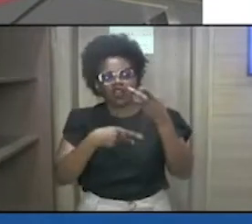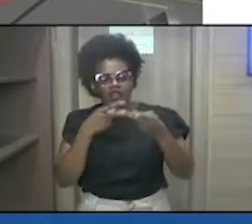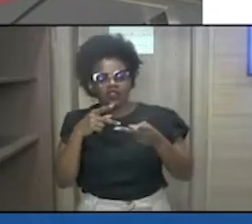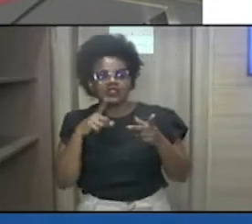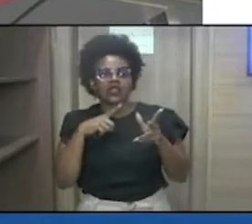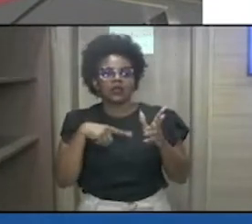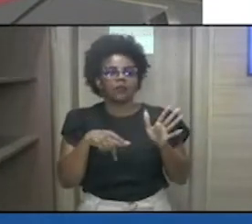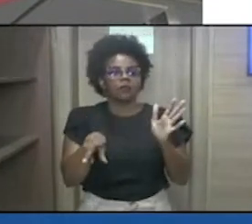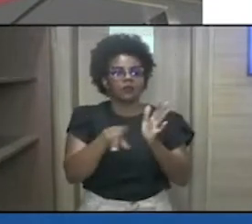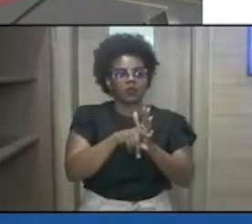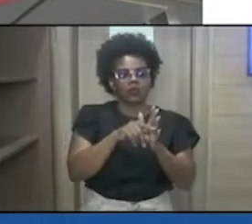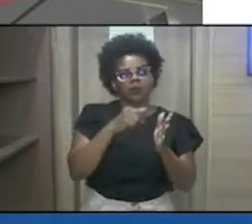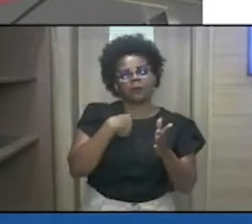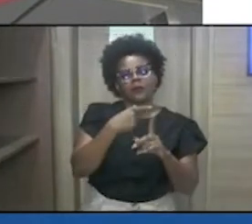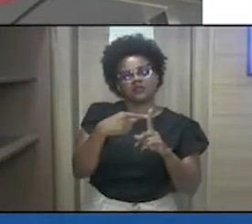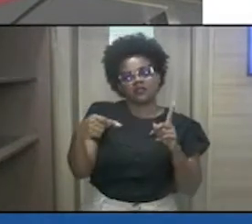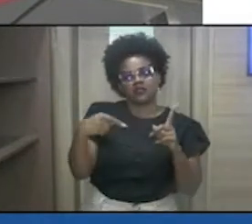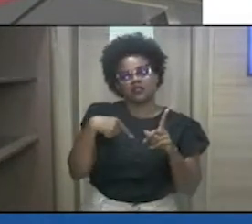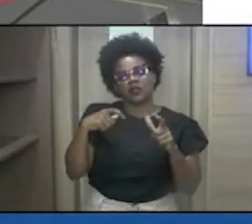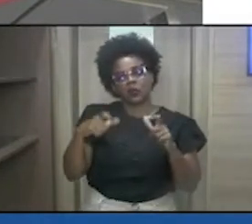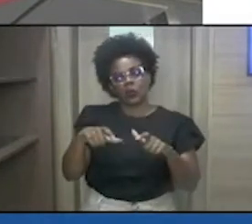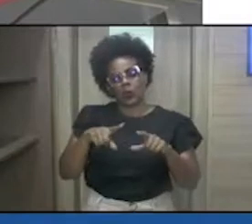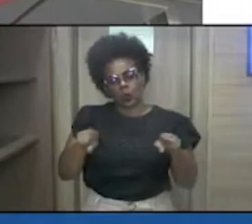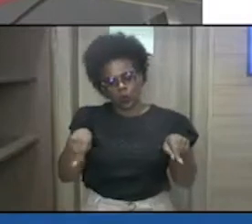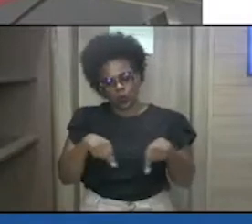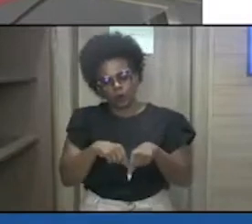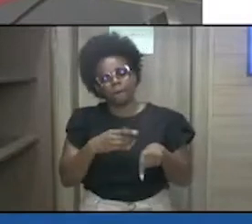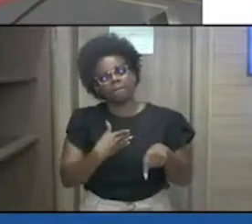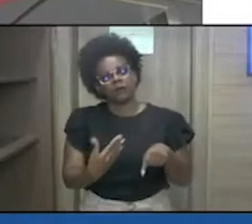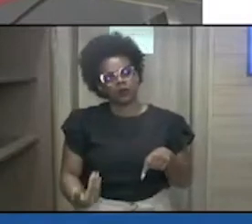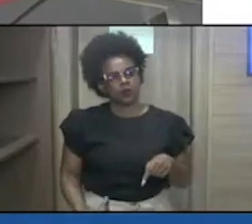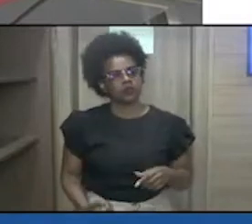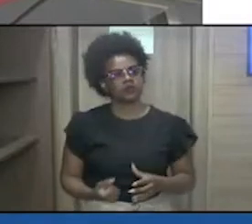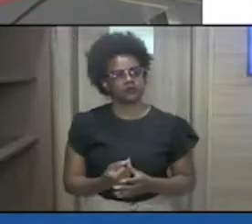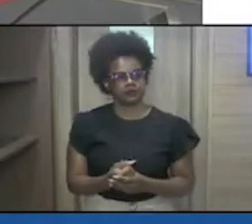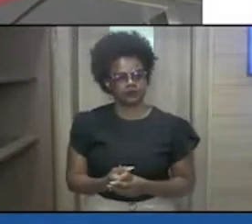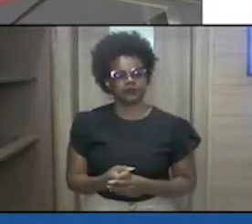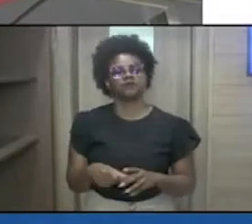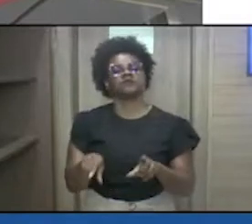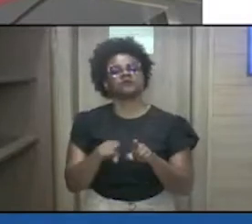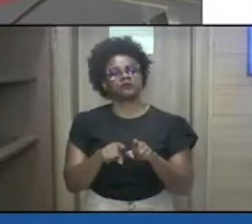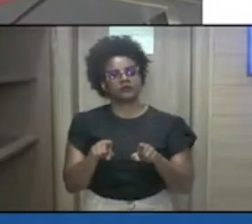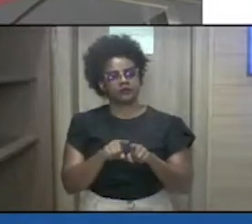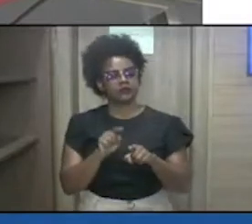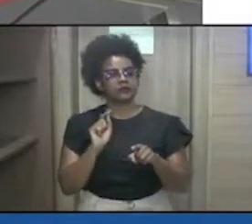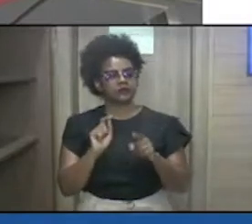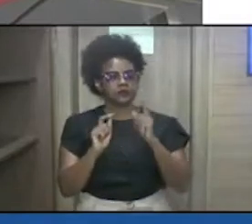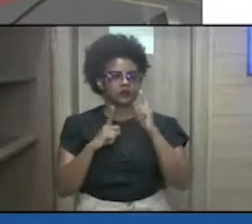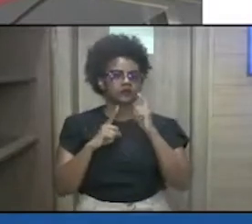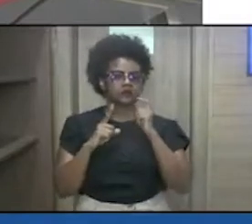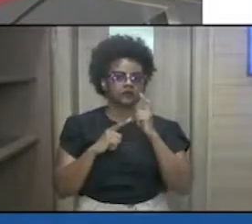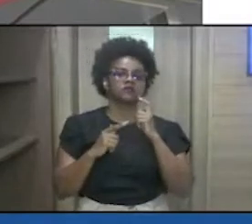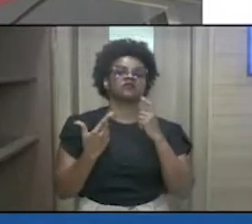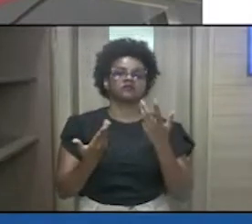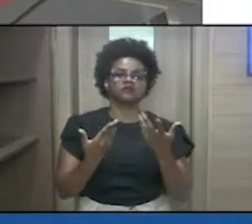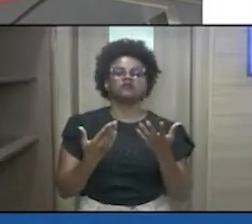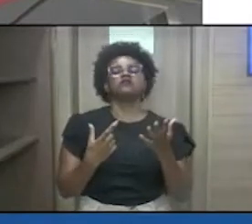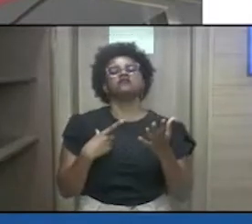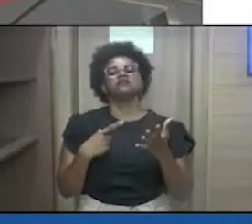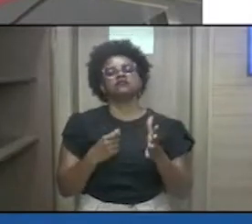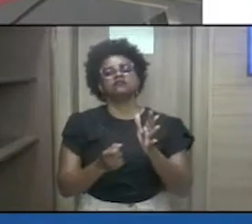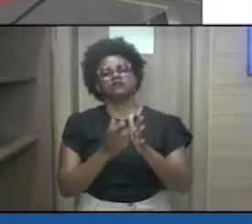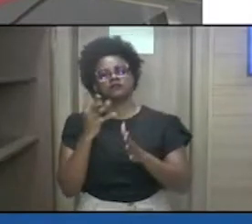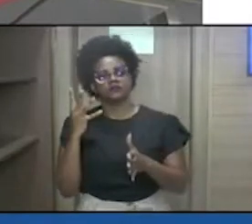ofertar prótese parcial nos laboratórios públicos. E tivemos também a mesma quantidade, né,